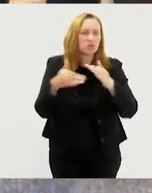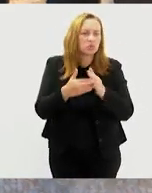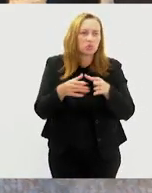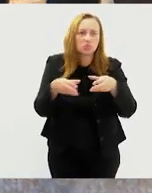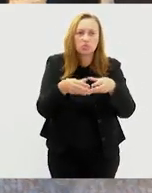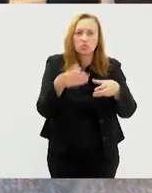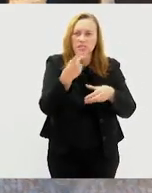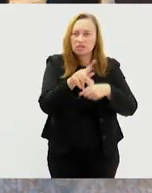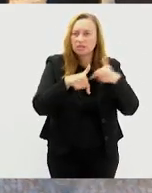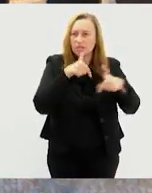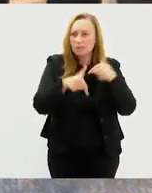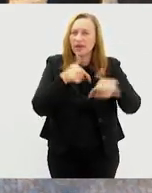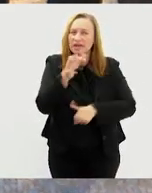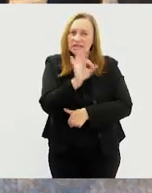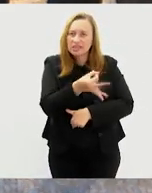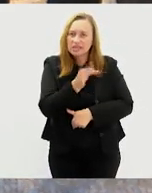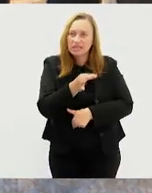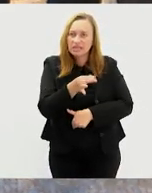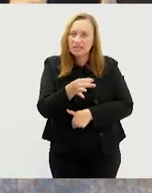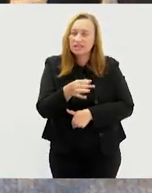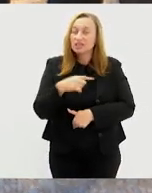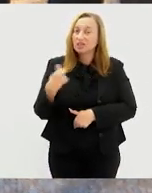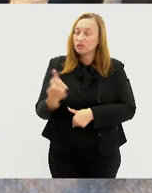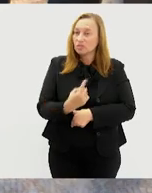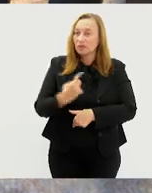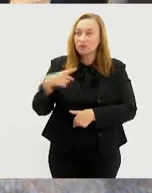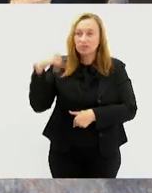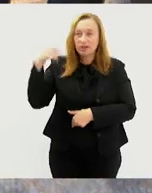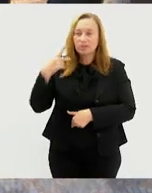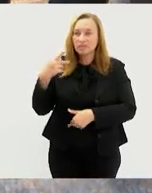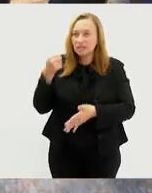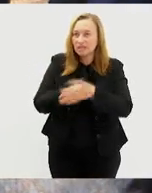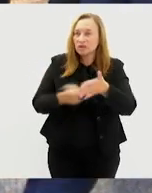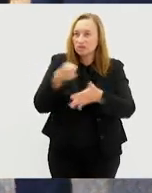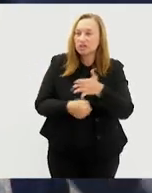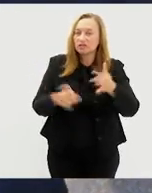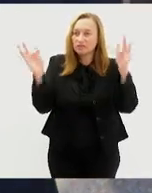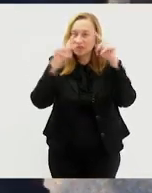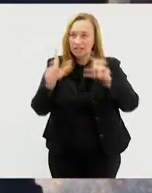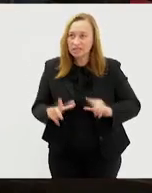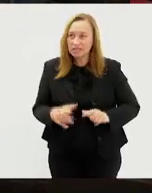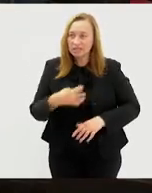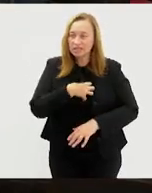po ter que de aar que causada mais